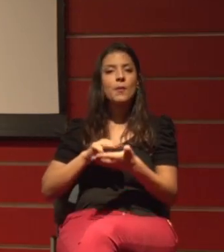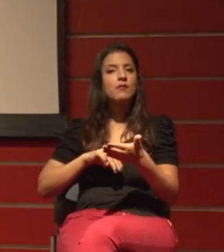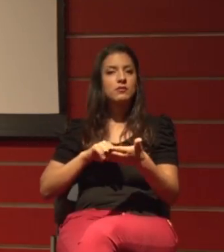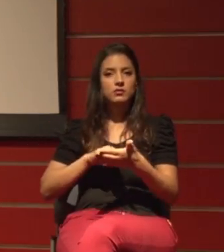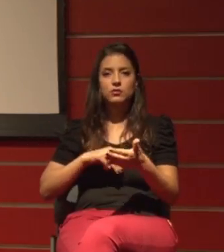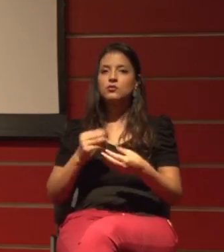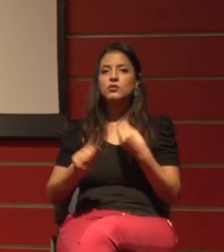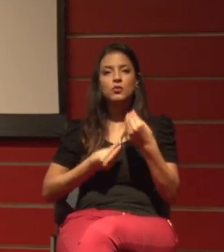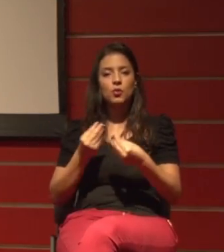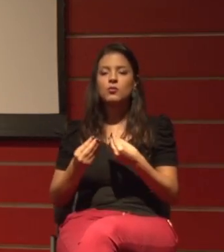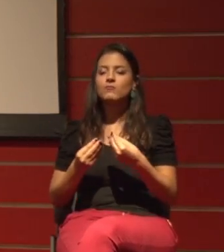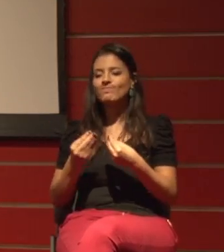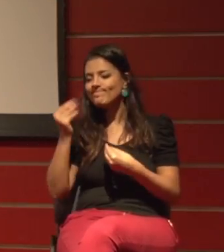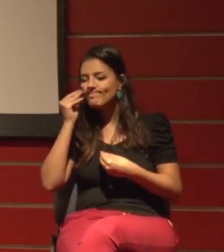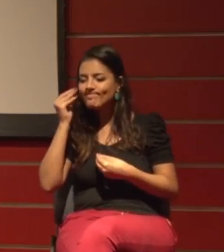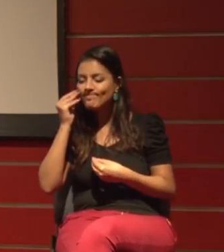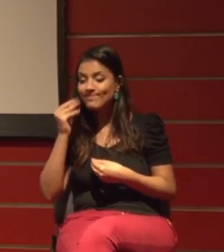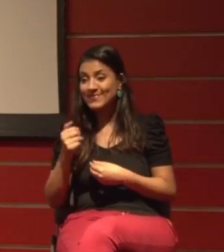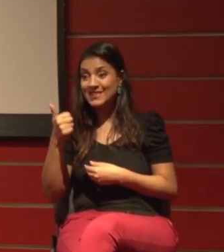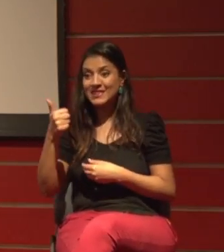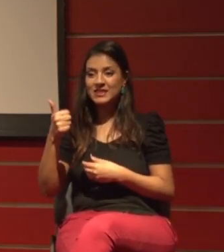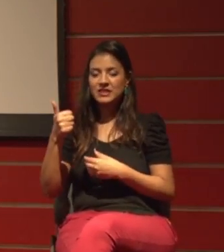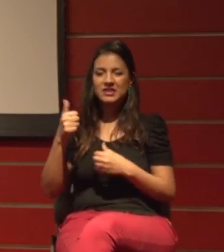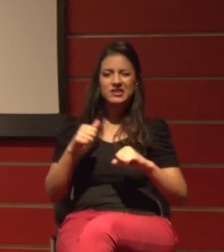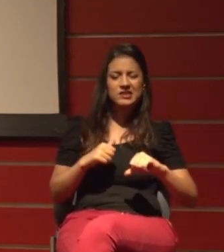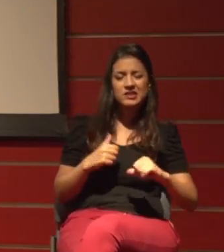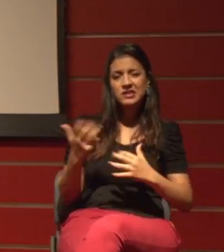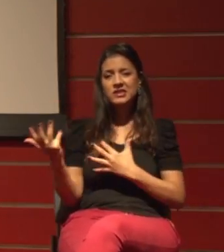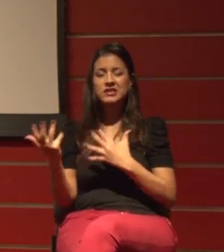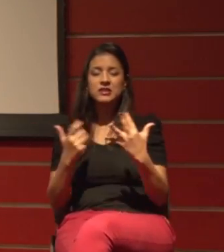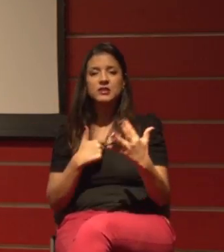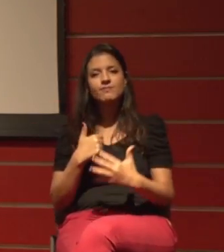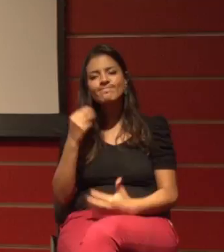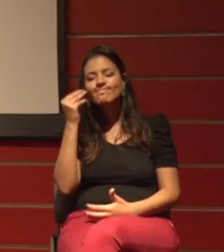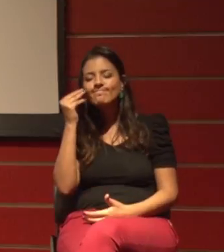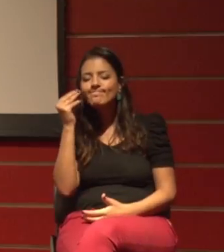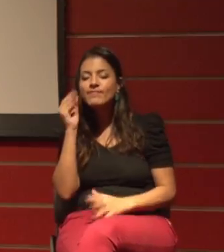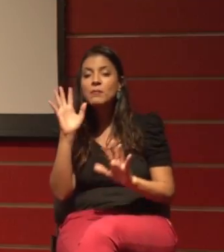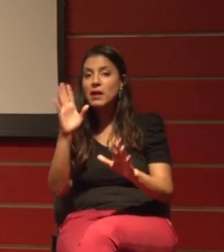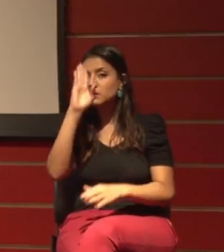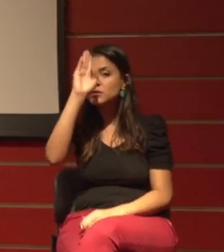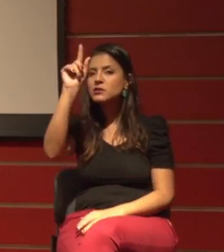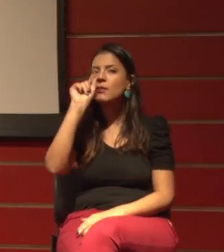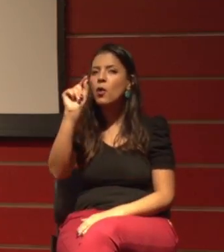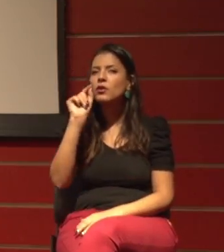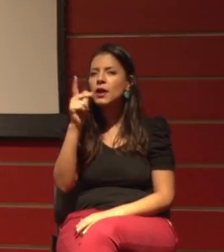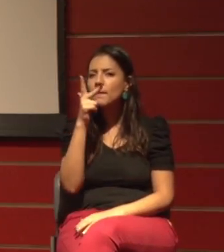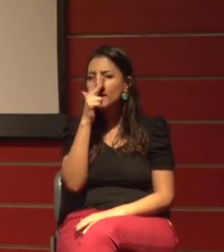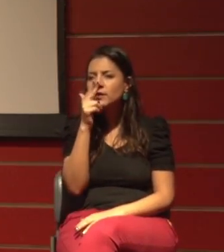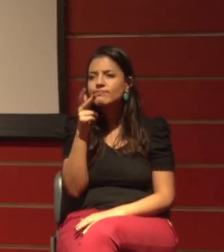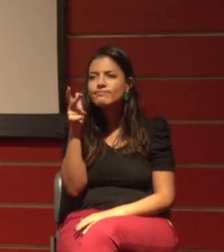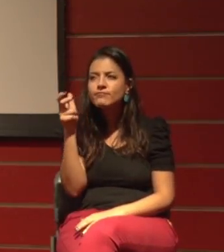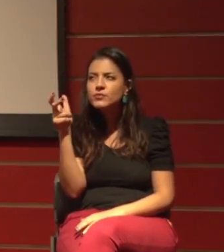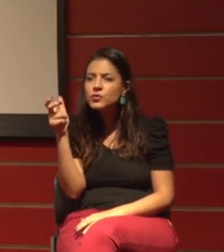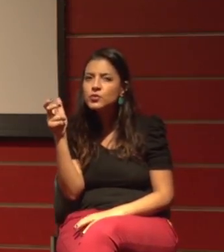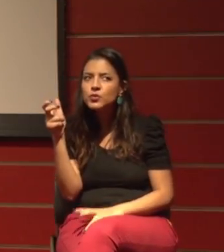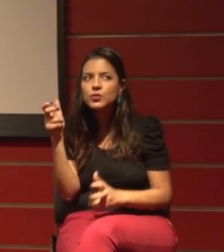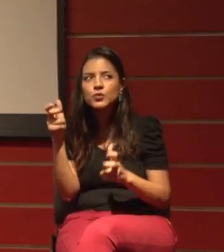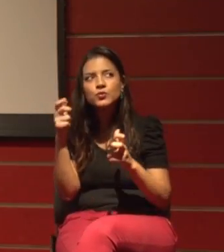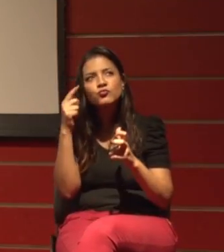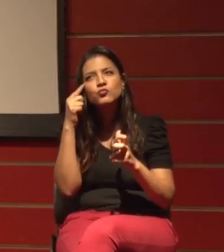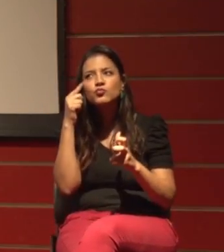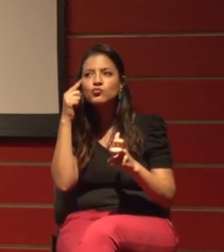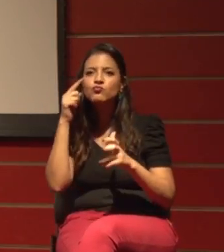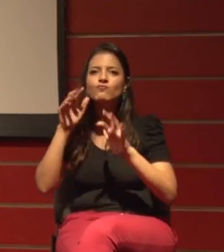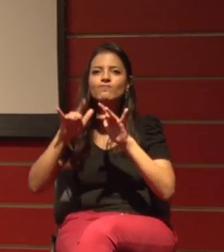tentativa e acerto mas principalmente muito intuitivo e e o que eu fiz foi eu peguei Eu lembro que eu peguei 100 folhas